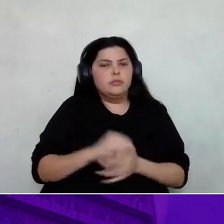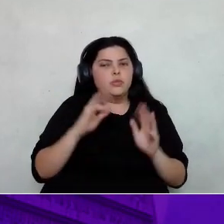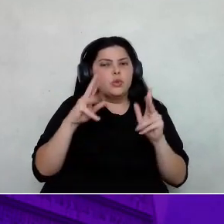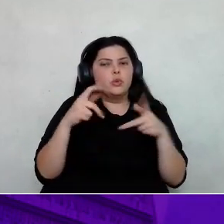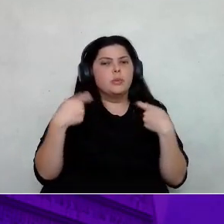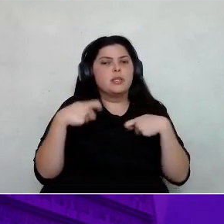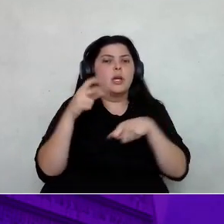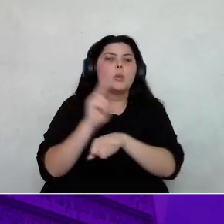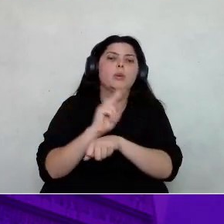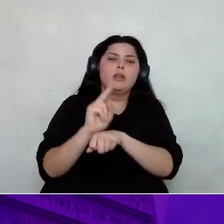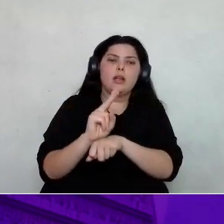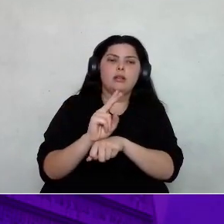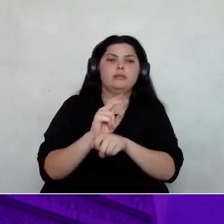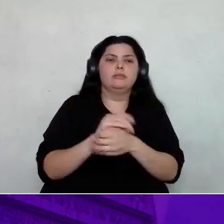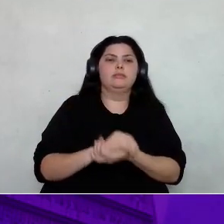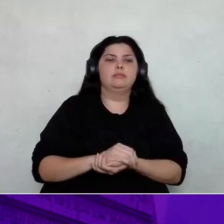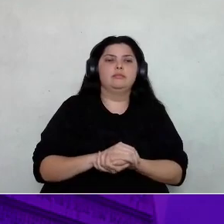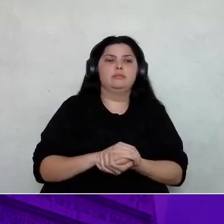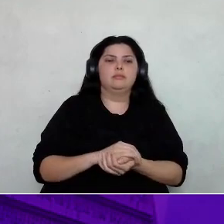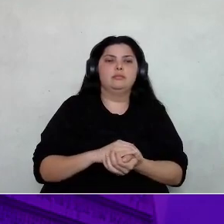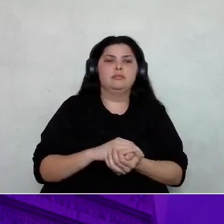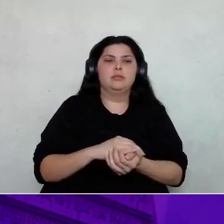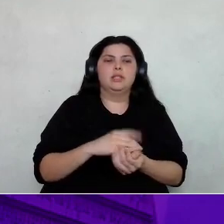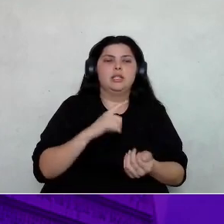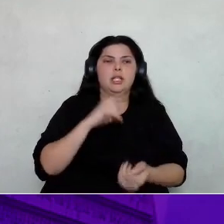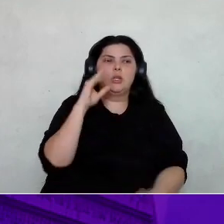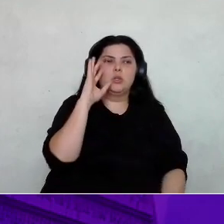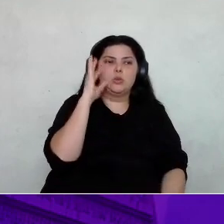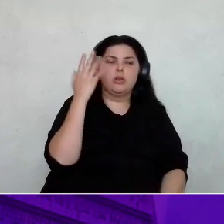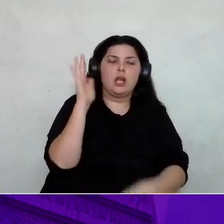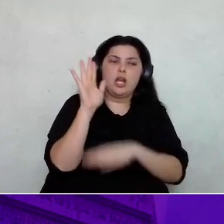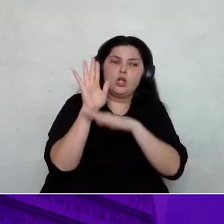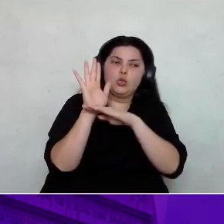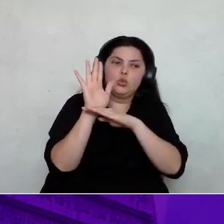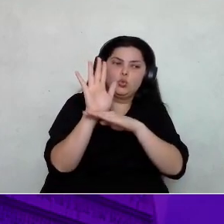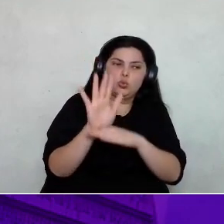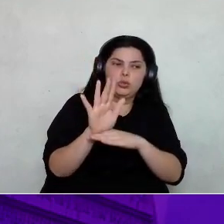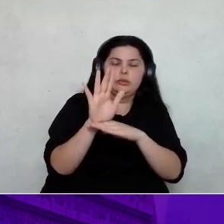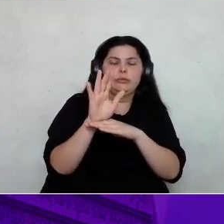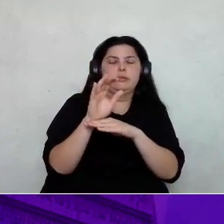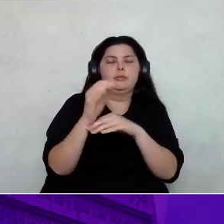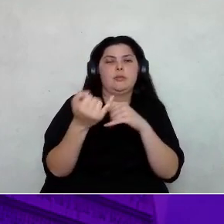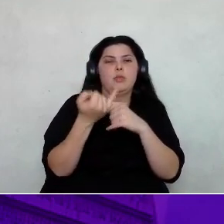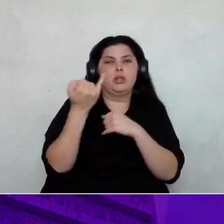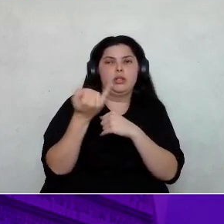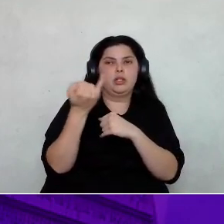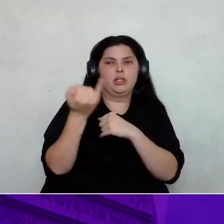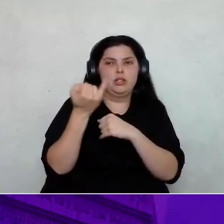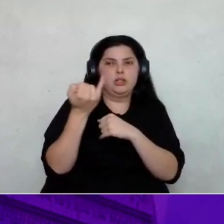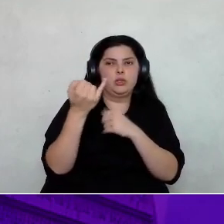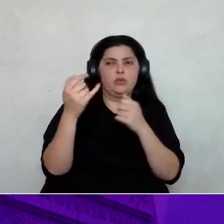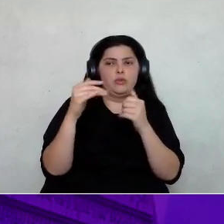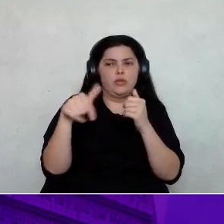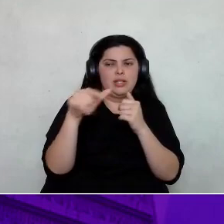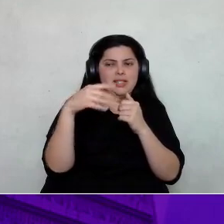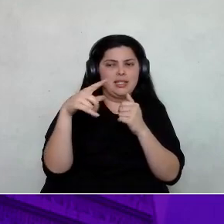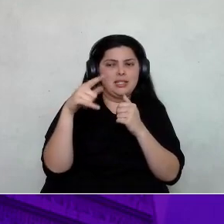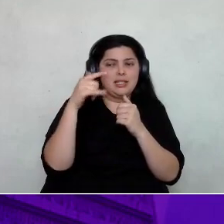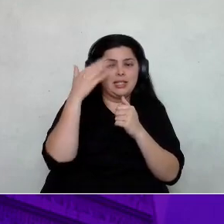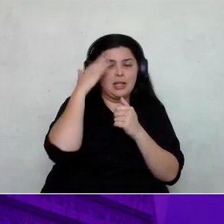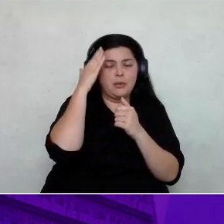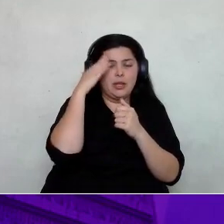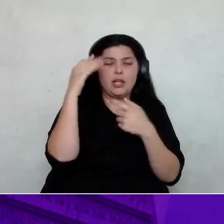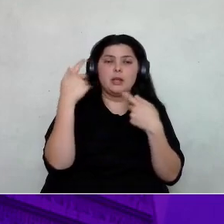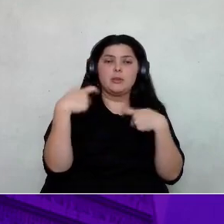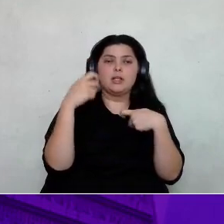monitoramento. Tem algumas soluções que elas ajudam nisso, mas é importante sair daqui, todo mundo tem que sair daqui sabendo que tem que usar a